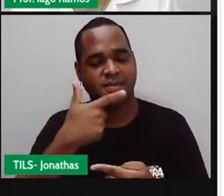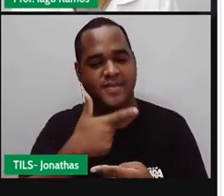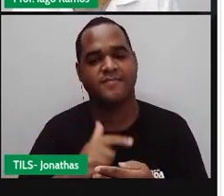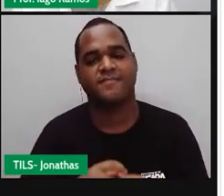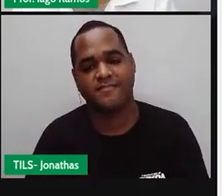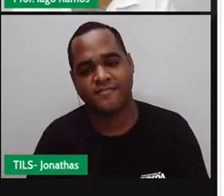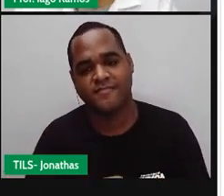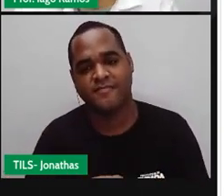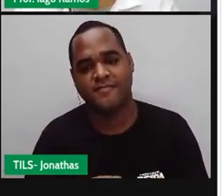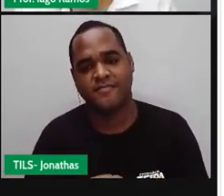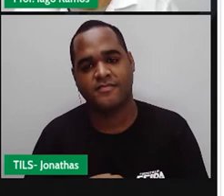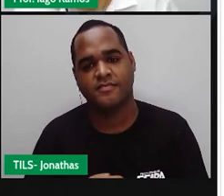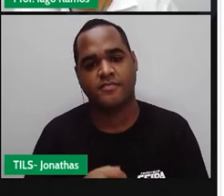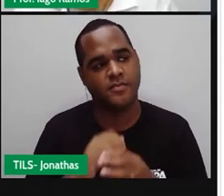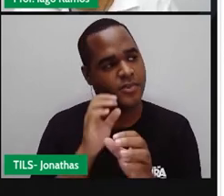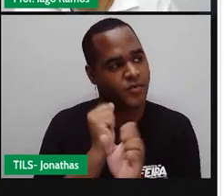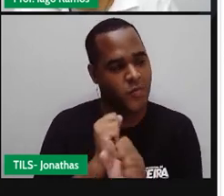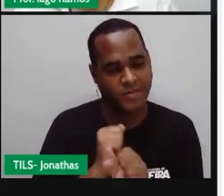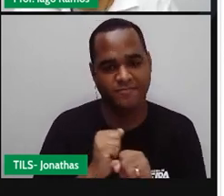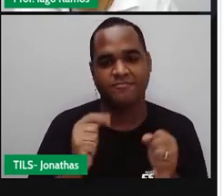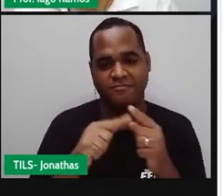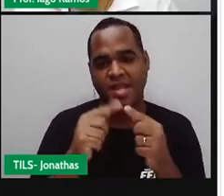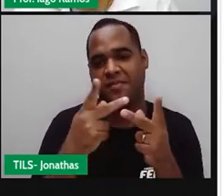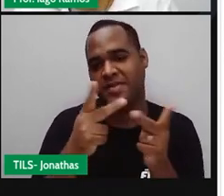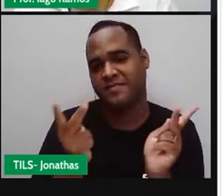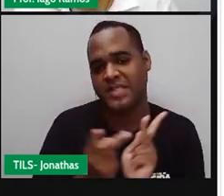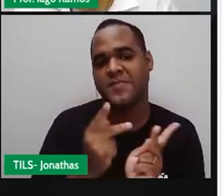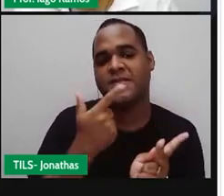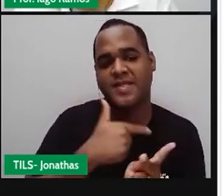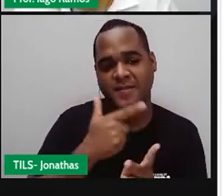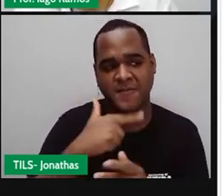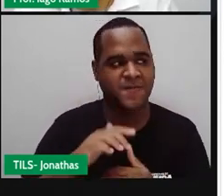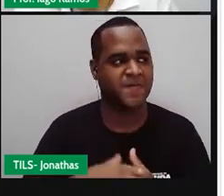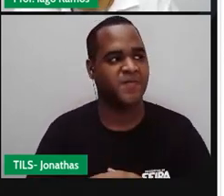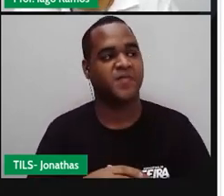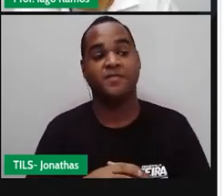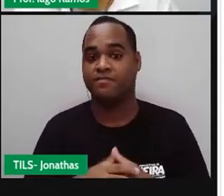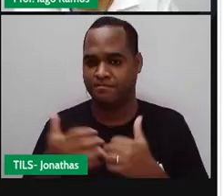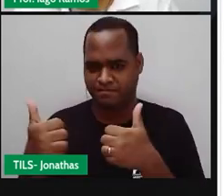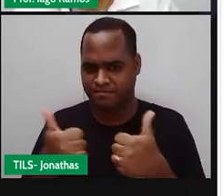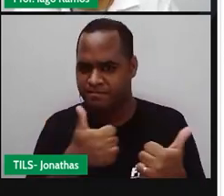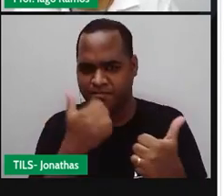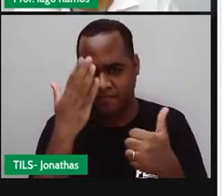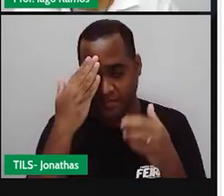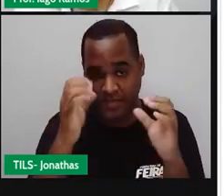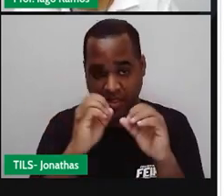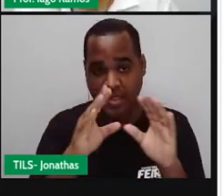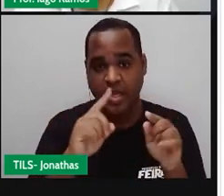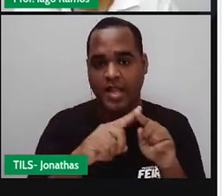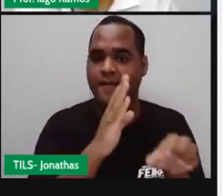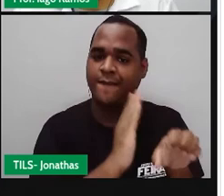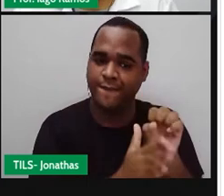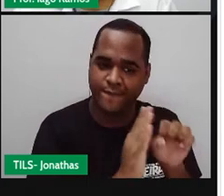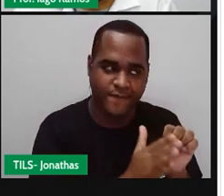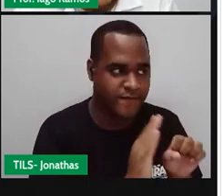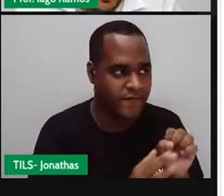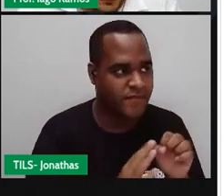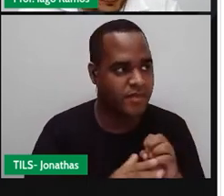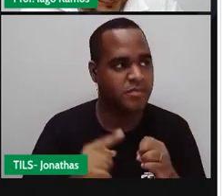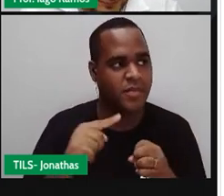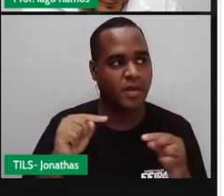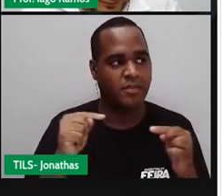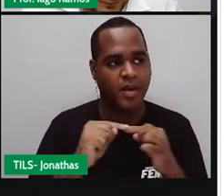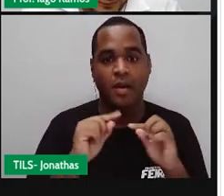de pizza de mussarela tá bom bom calabresa vai acontecer